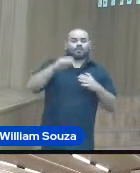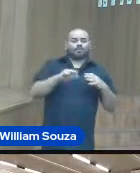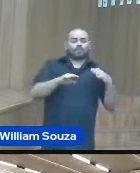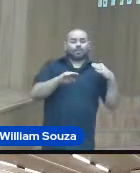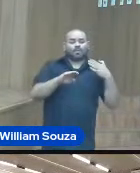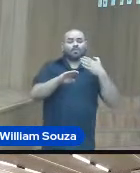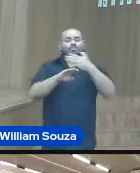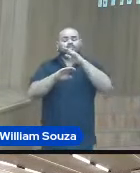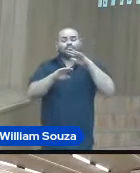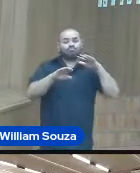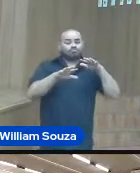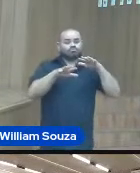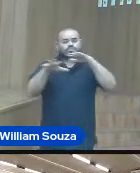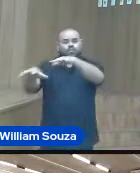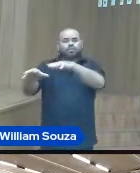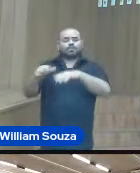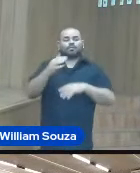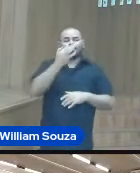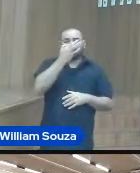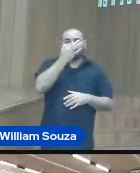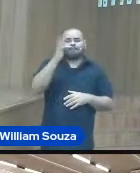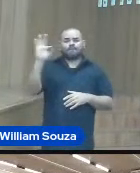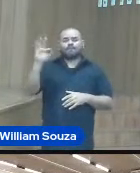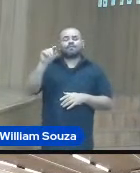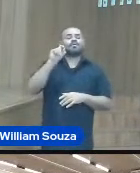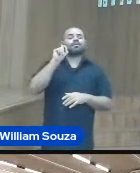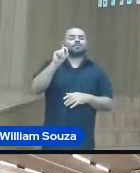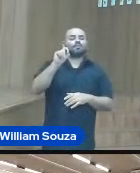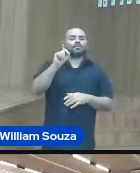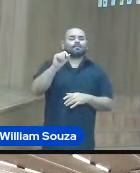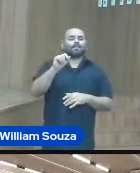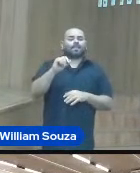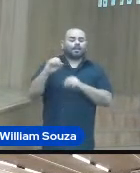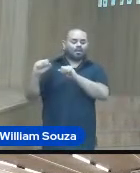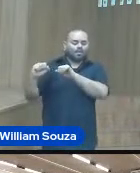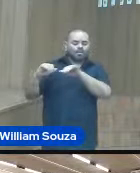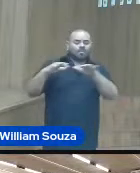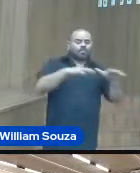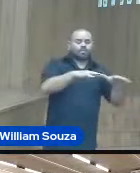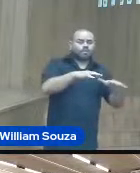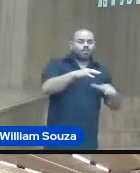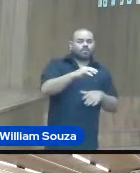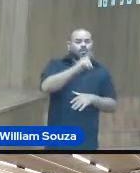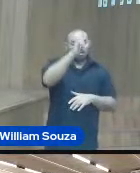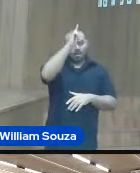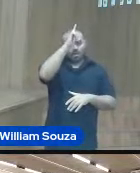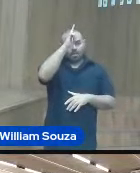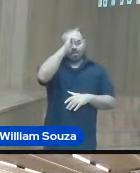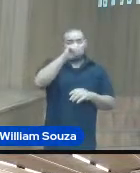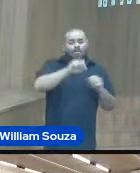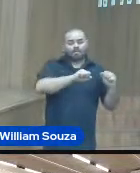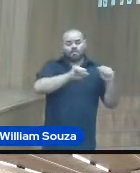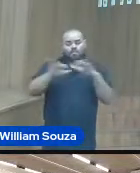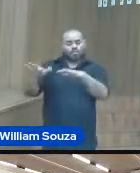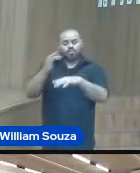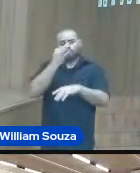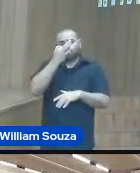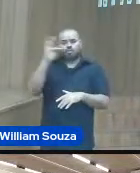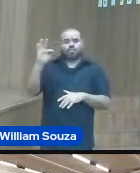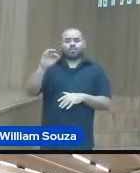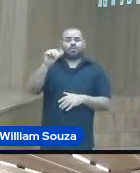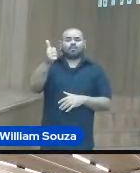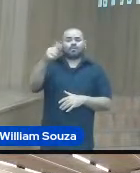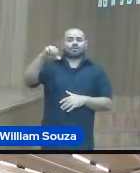França, Hitler invadiu a Alemanha, invade a França em 1940, e a primeira coisa